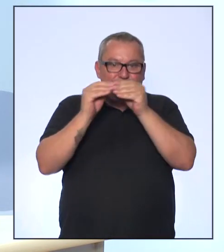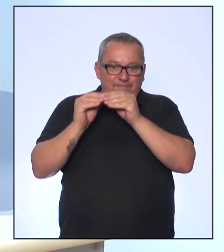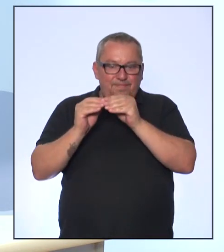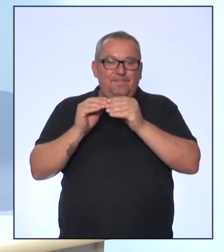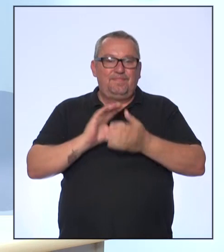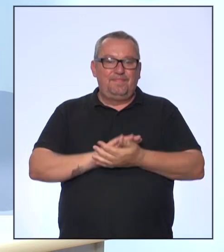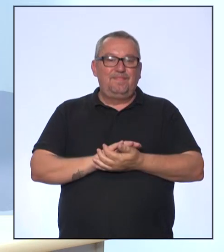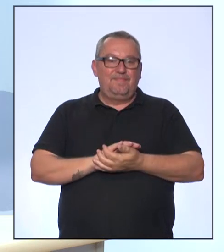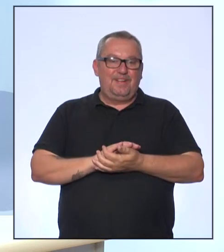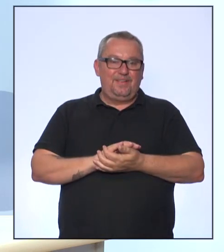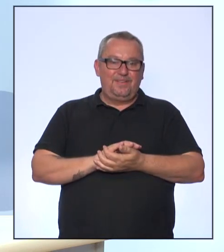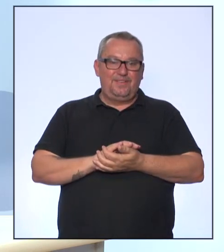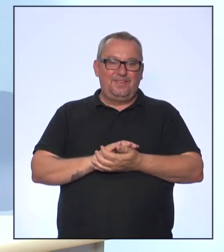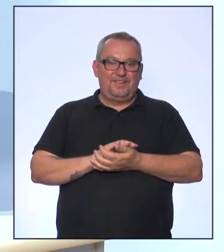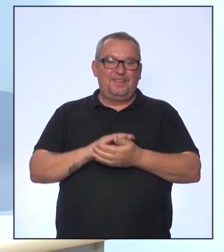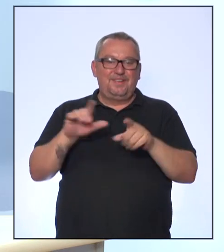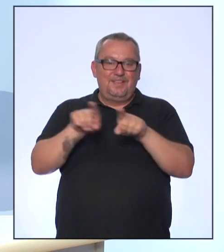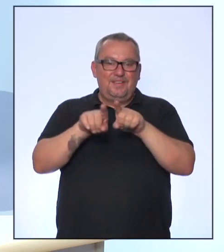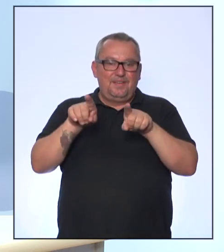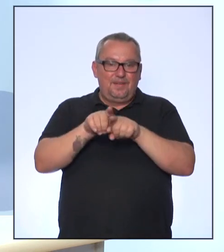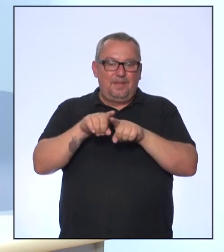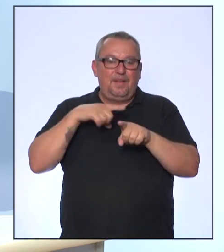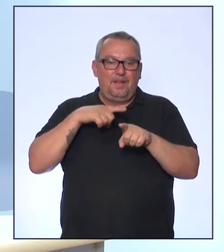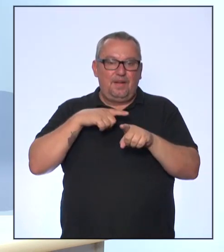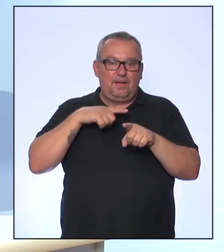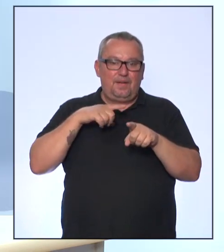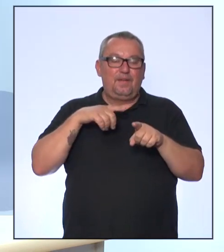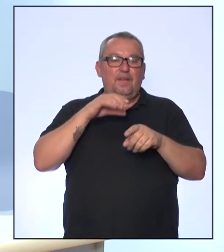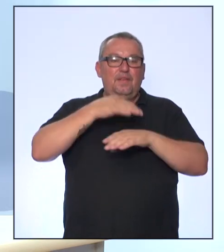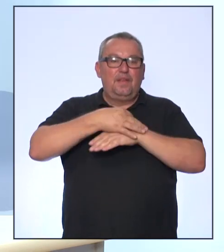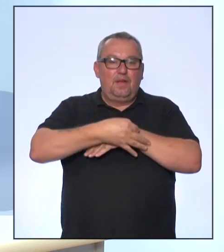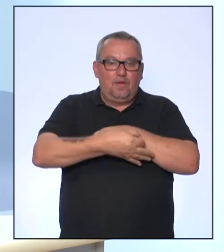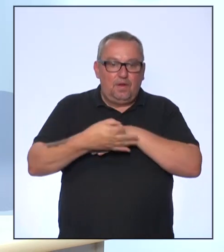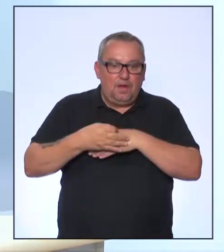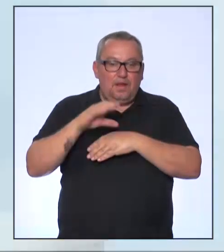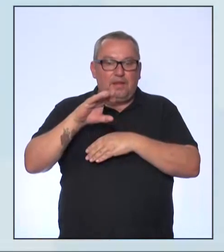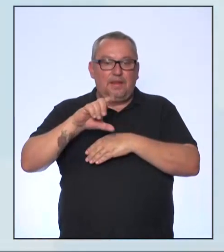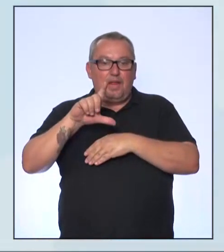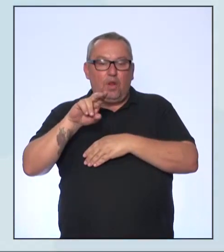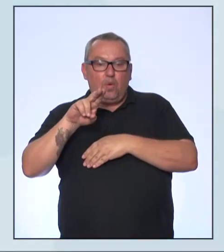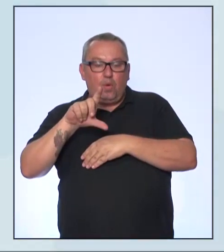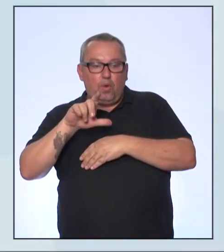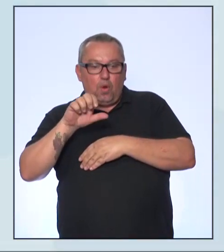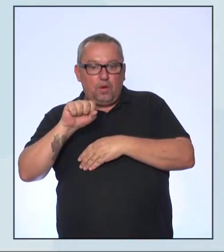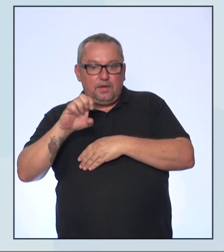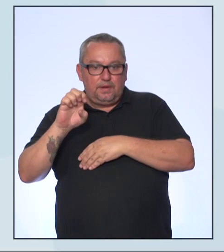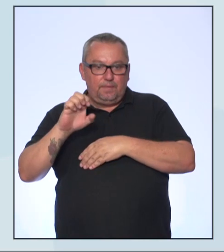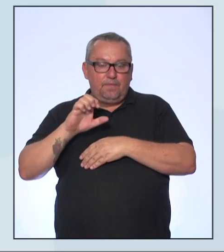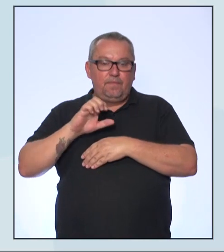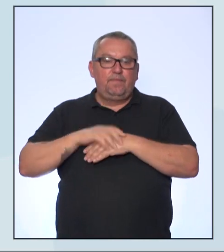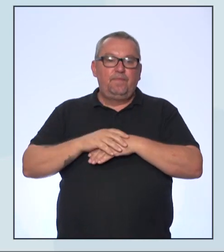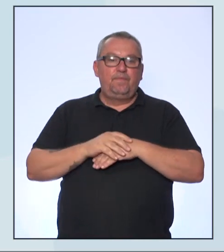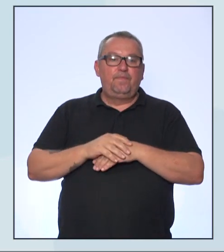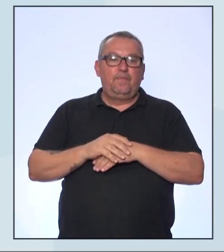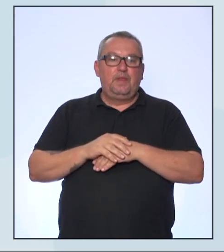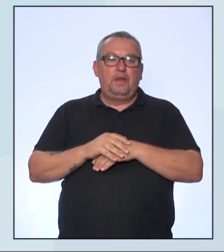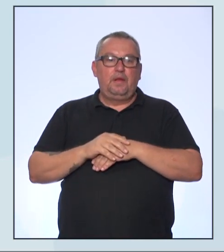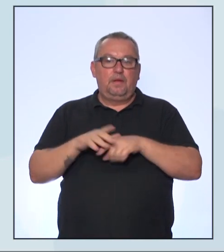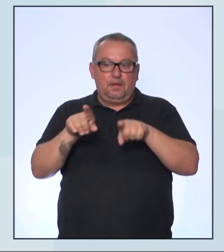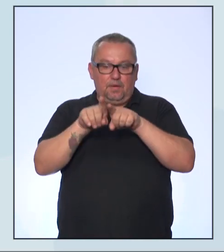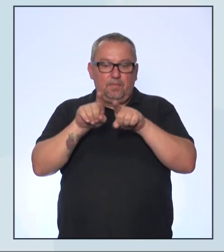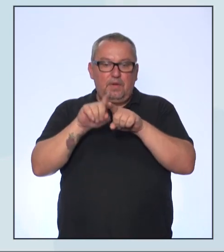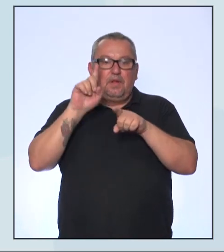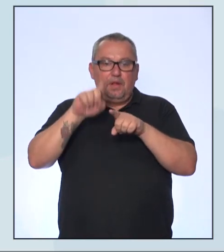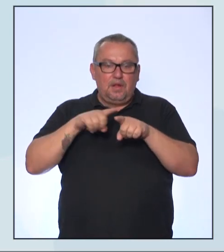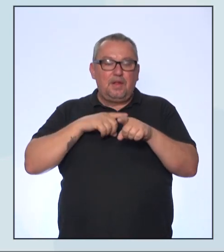faz fotossíntese. Tem a parede celular, celulose. Já ouviram falar da celulose, que faz o papel?